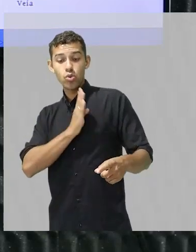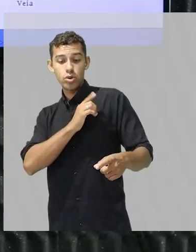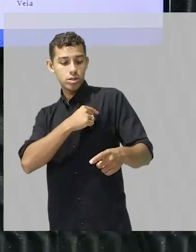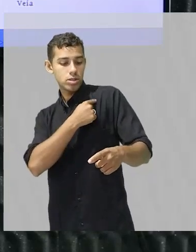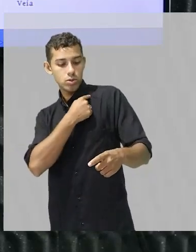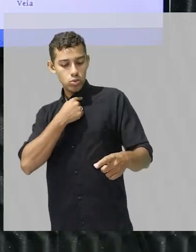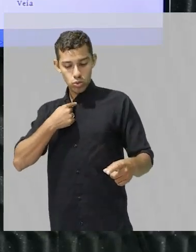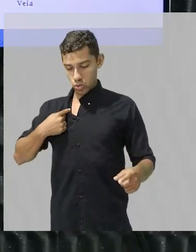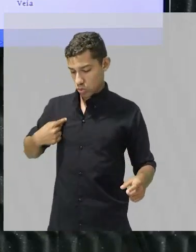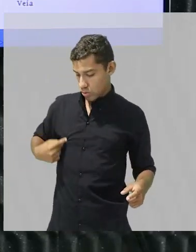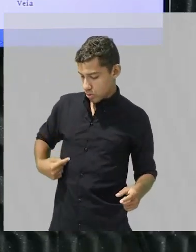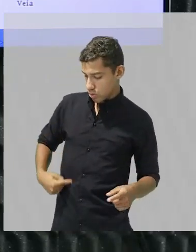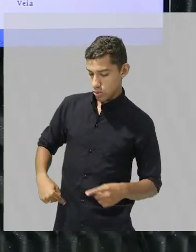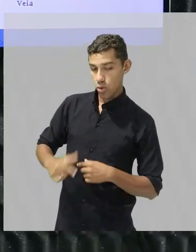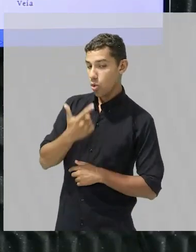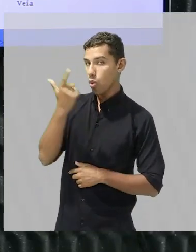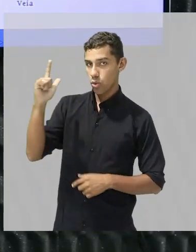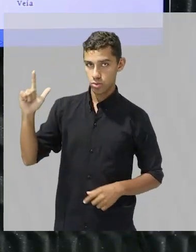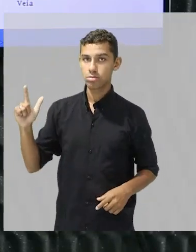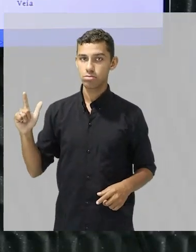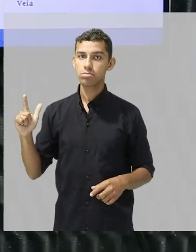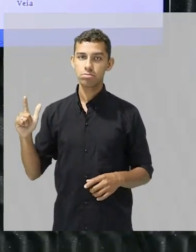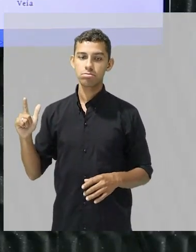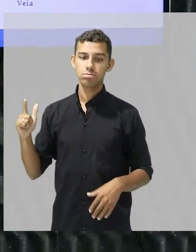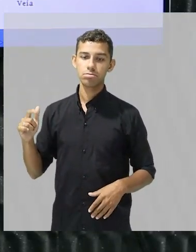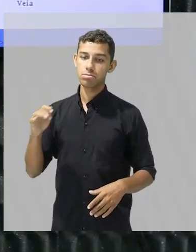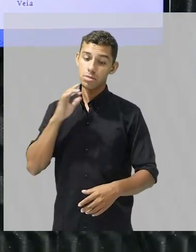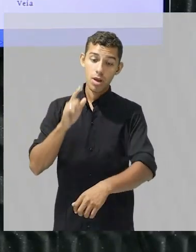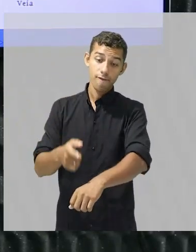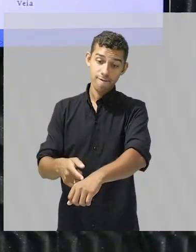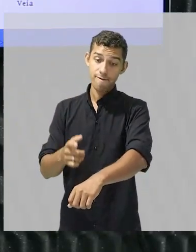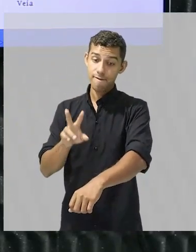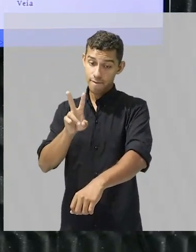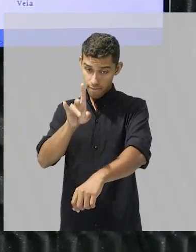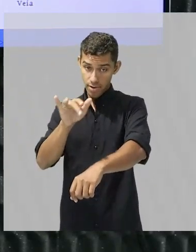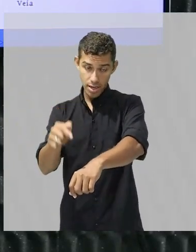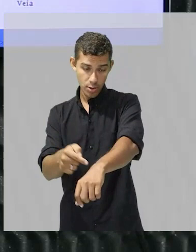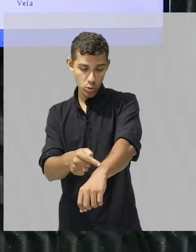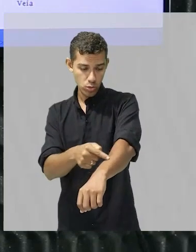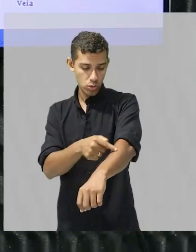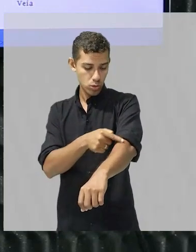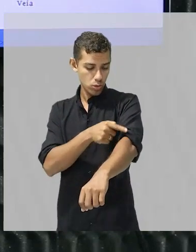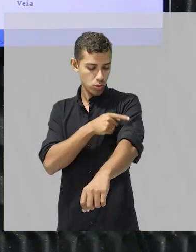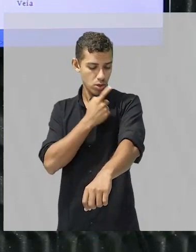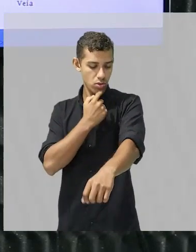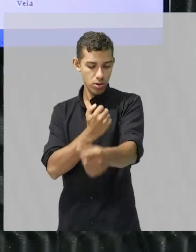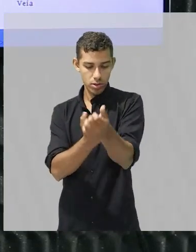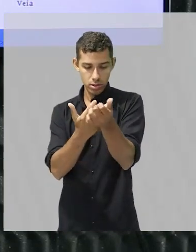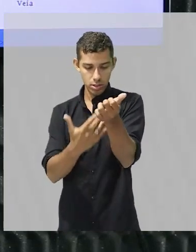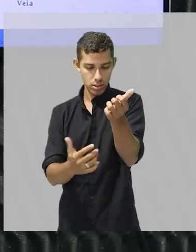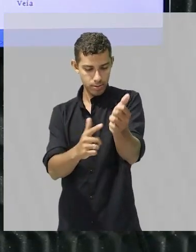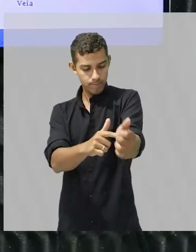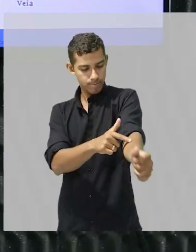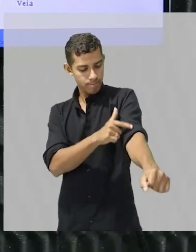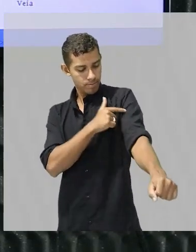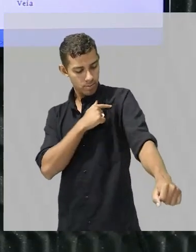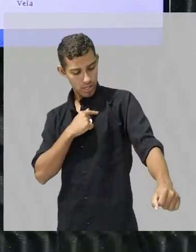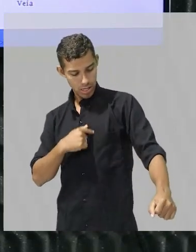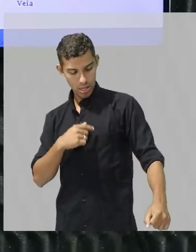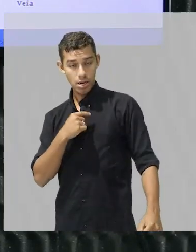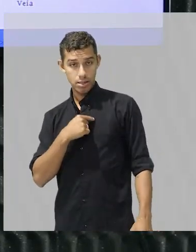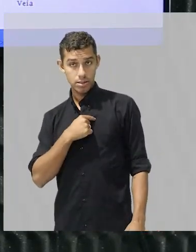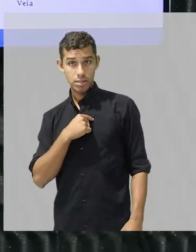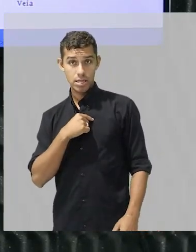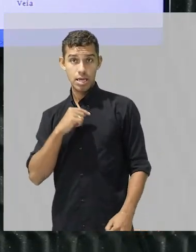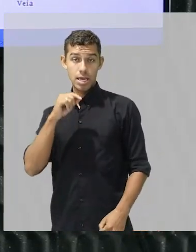coração para qualquer parte do corpo, tá certo? Então, veia traz sangue para o coração, artéria leva sangue